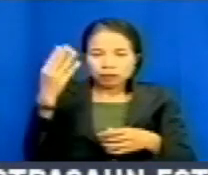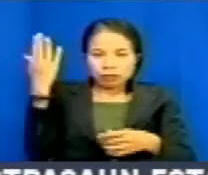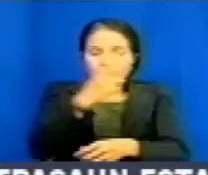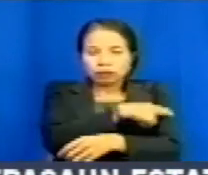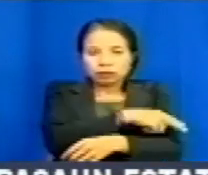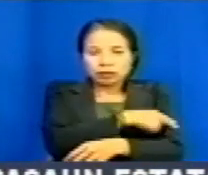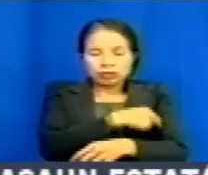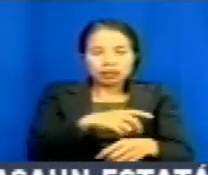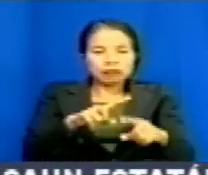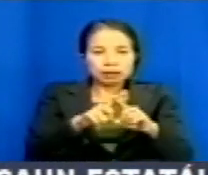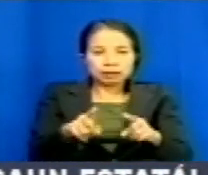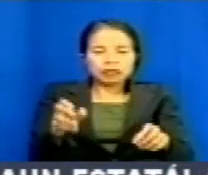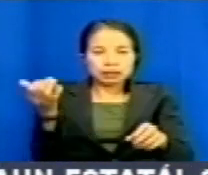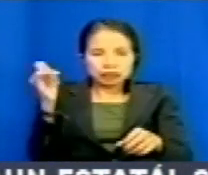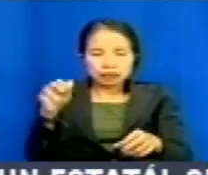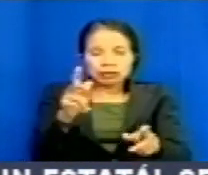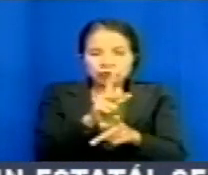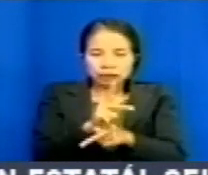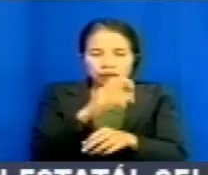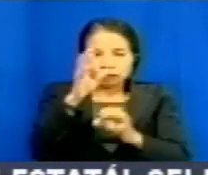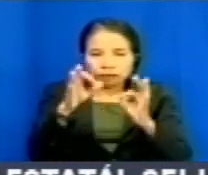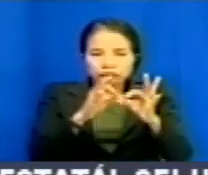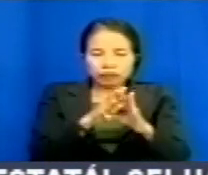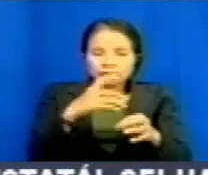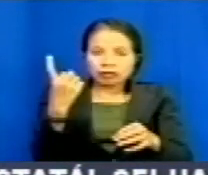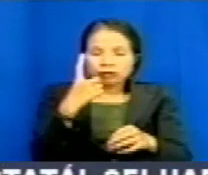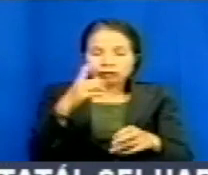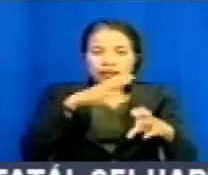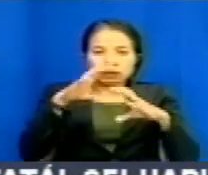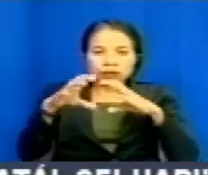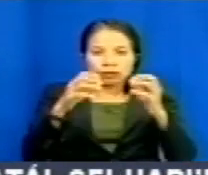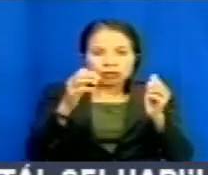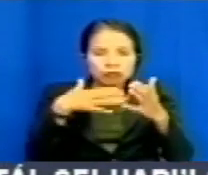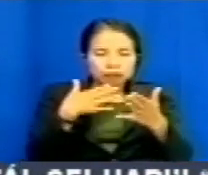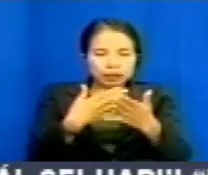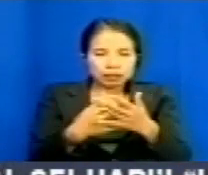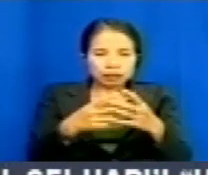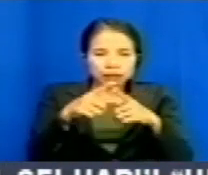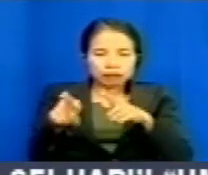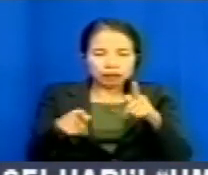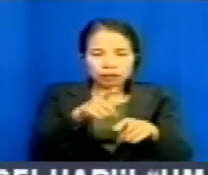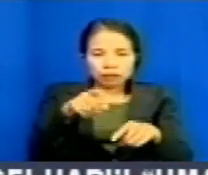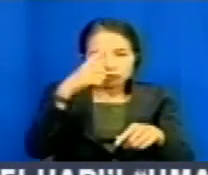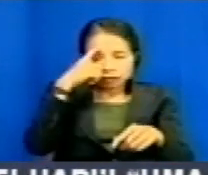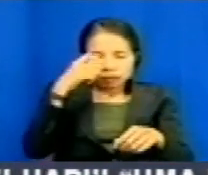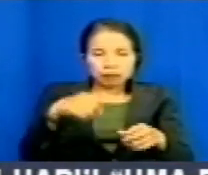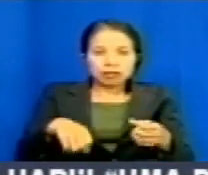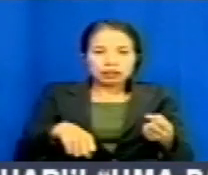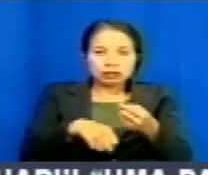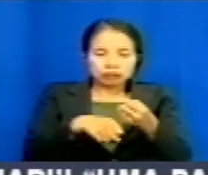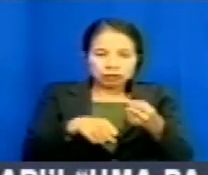be sira se assegura ho di garante na fatni comunicação diak bai mahoto, tamba idane se contribui ba